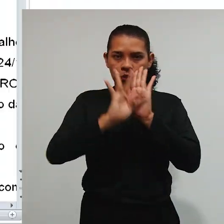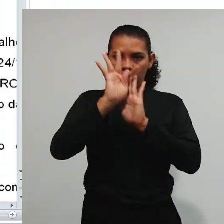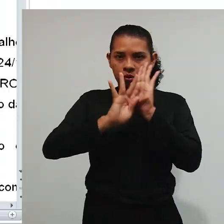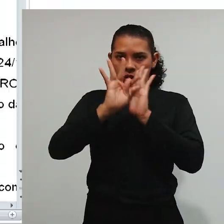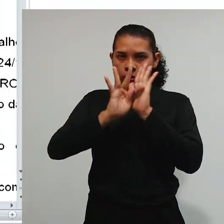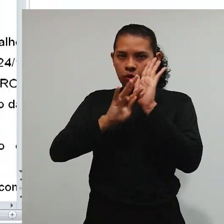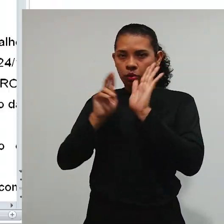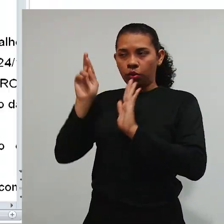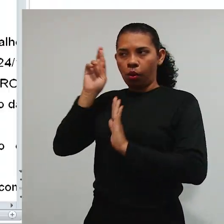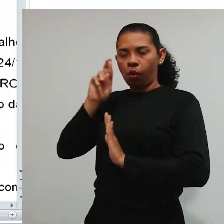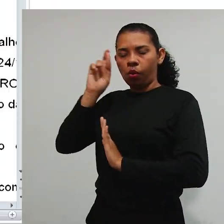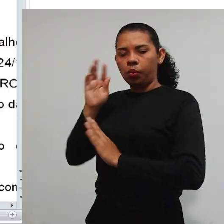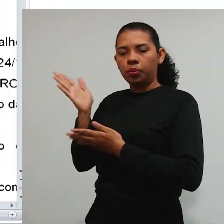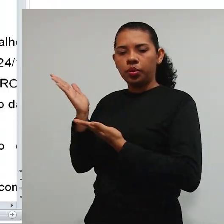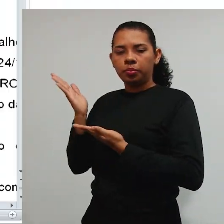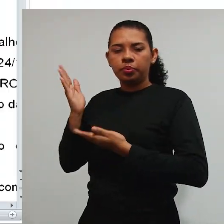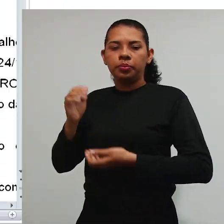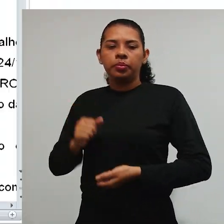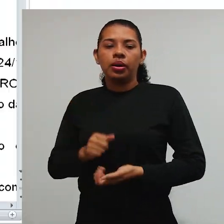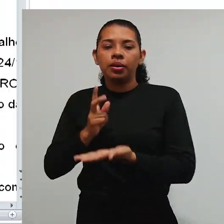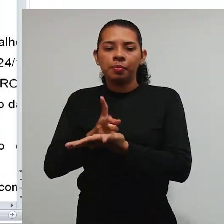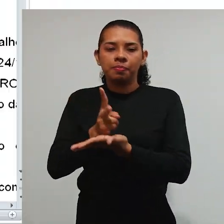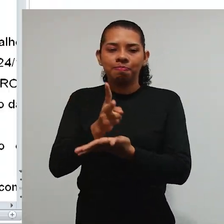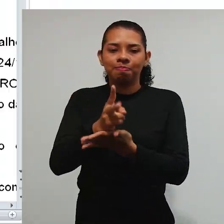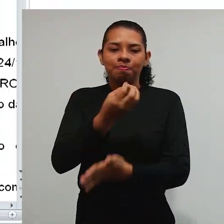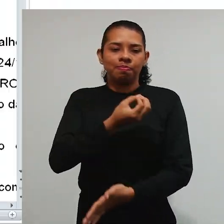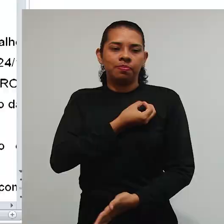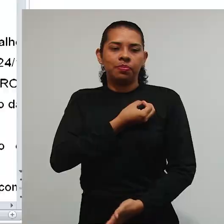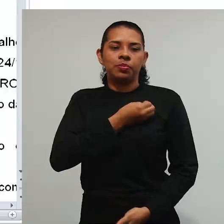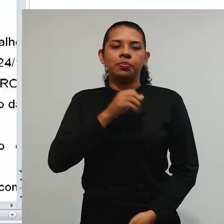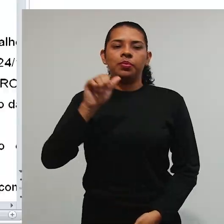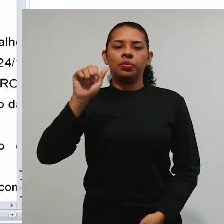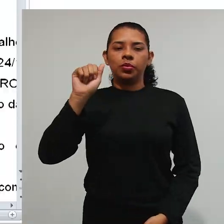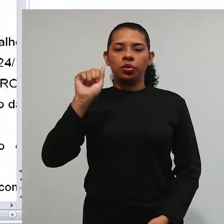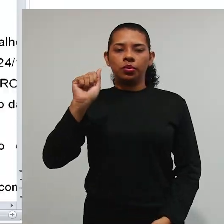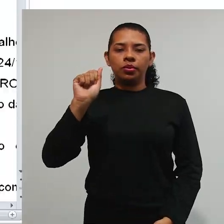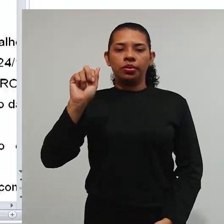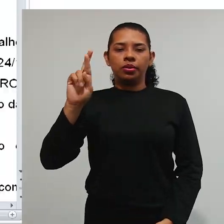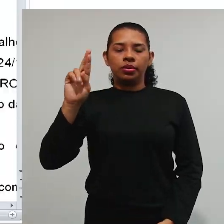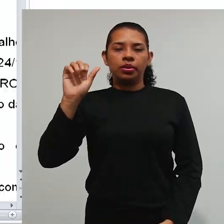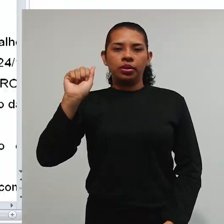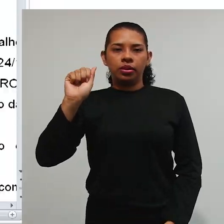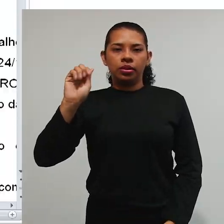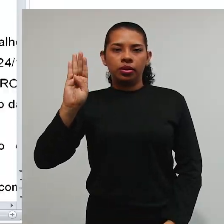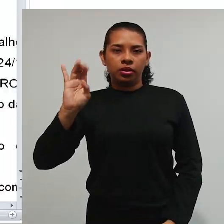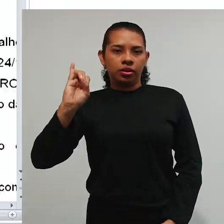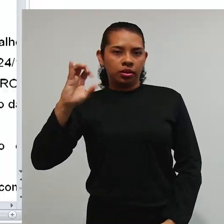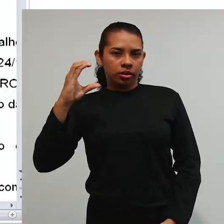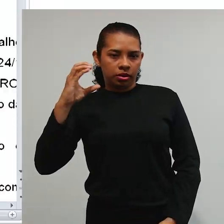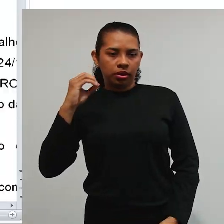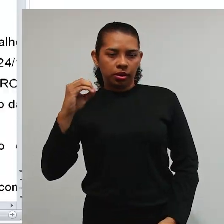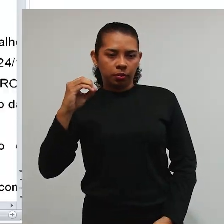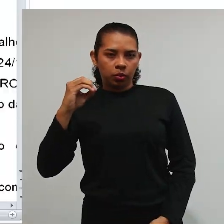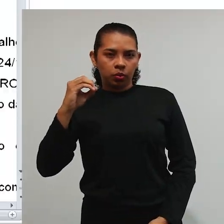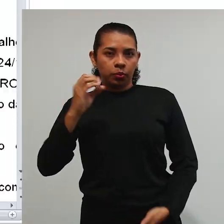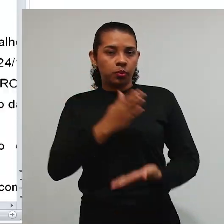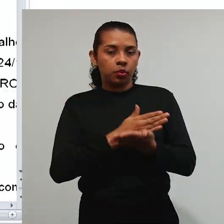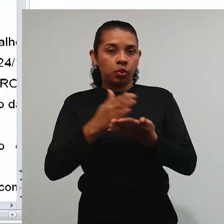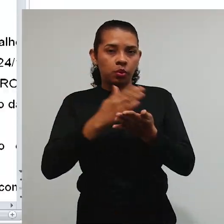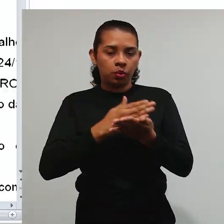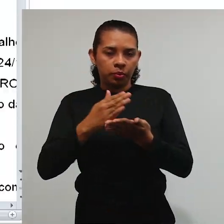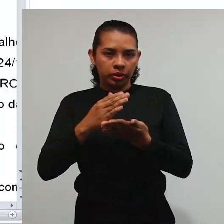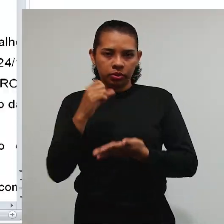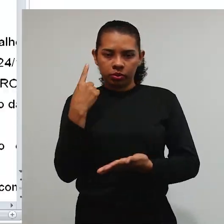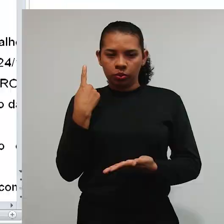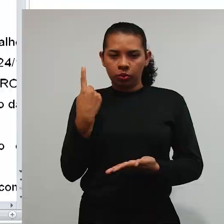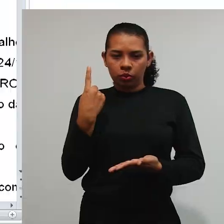concentrar aqui, ó. Então, você sempre coloca algarismos arábicos e sempre começa pelo número 1. Dá um espaço, tá bom? Então,